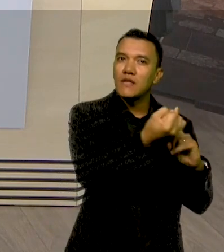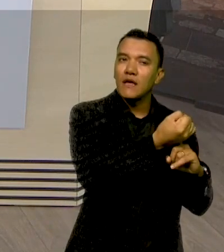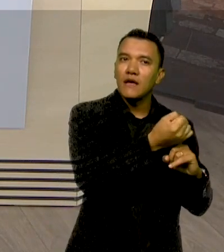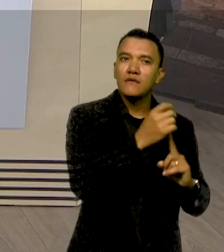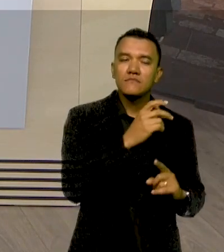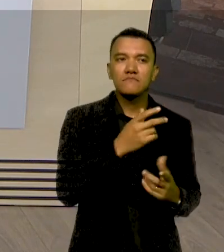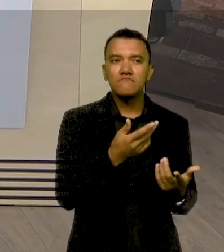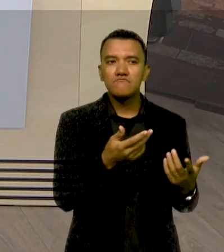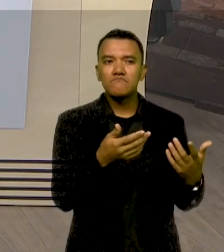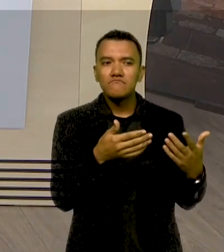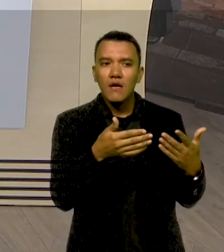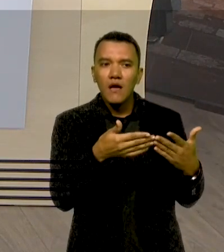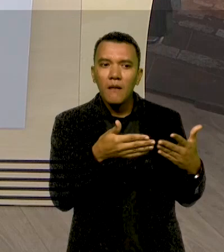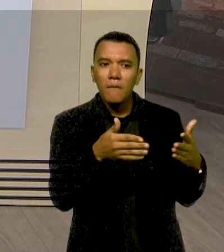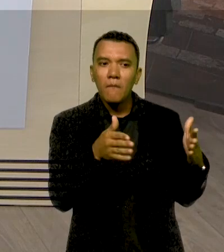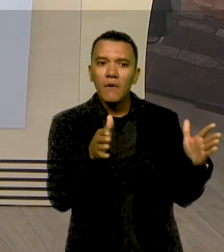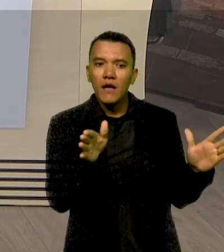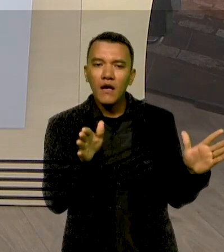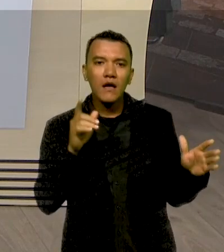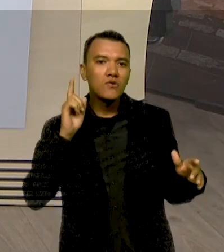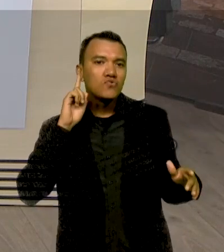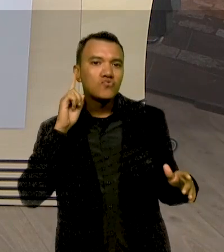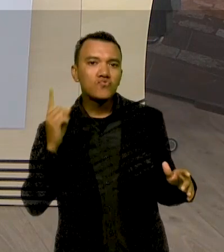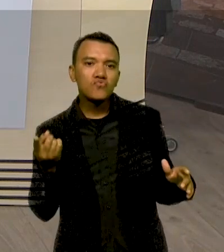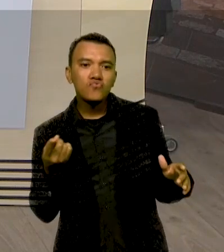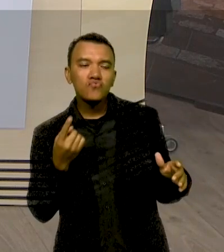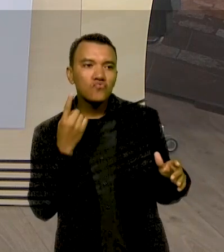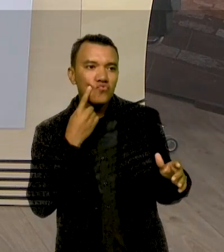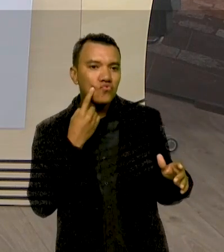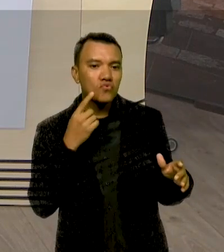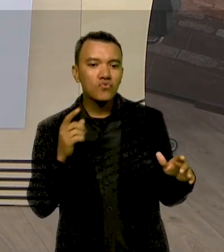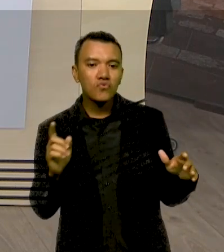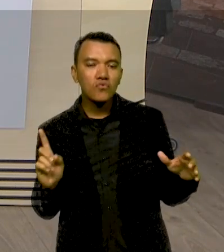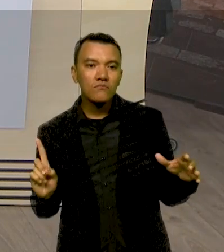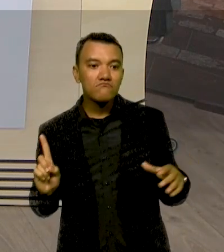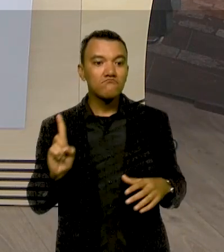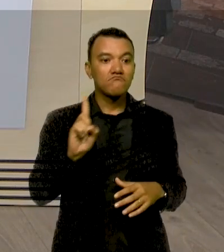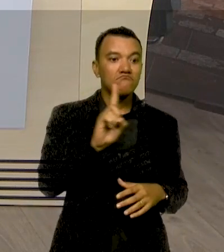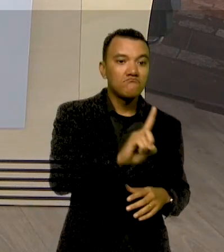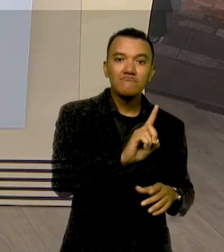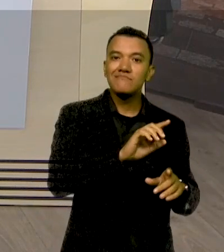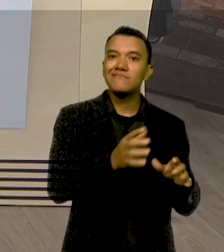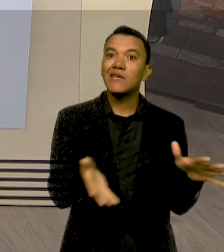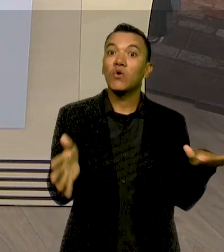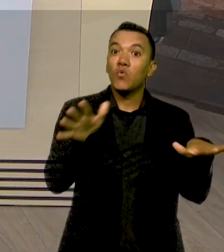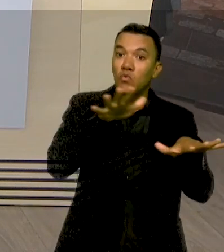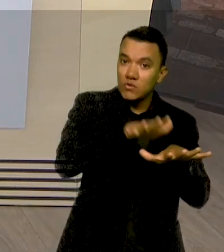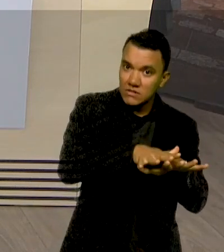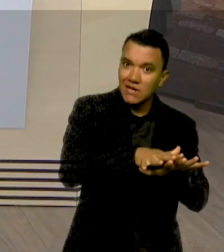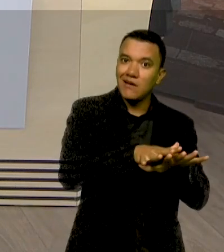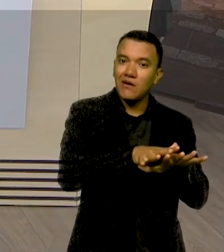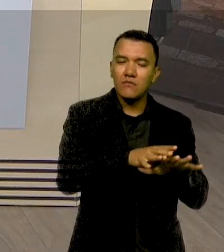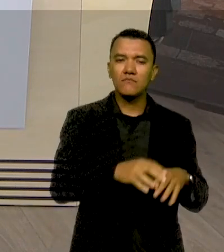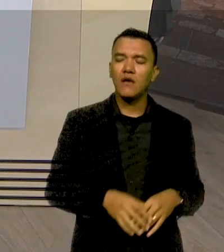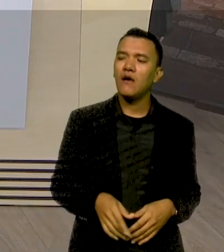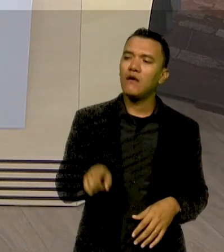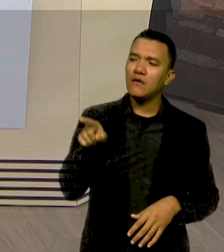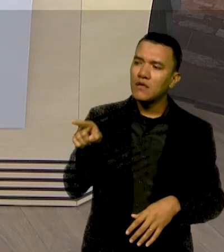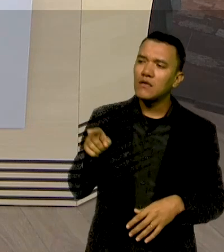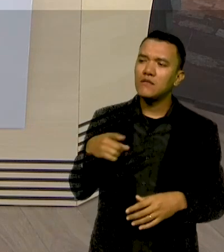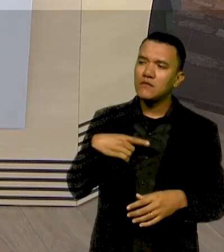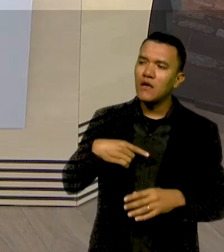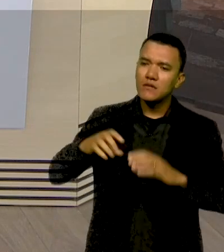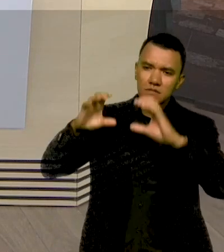portas para que ele fosse incluído, que ele fosse reconhecido como um cidadão que tem o seu